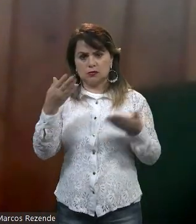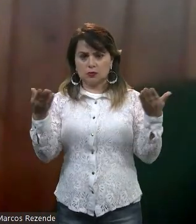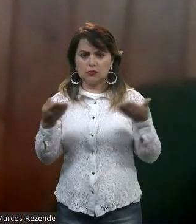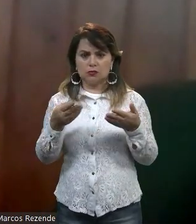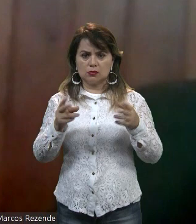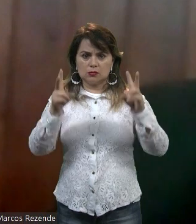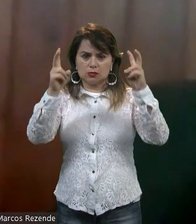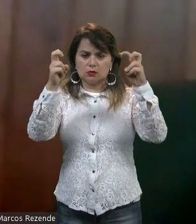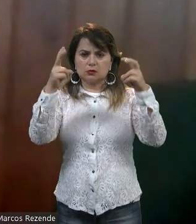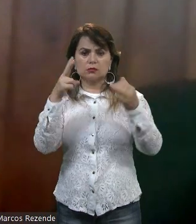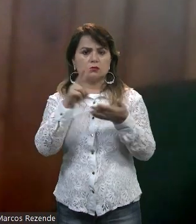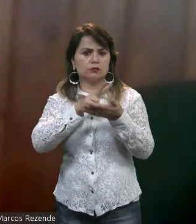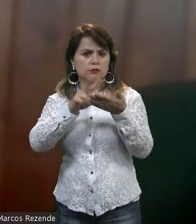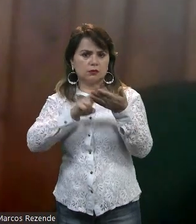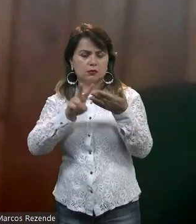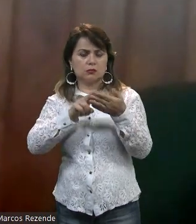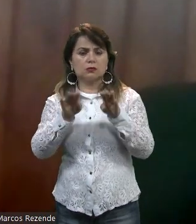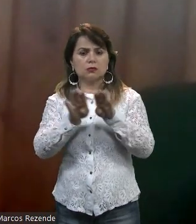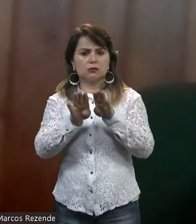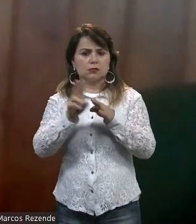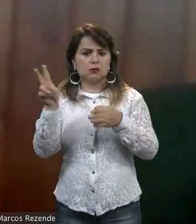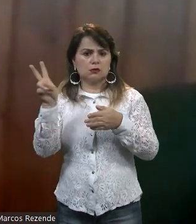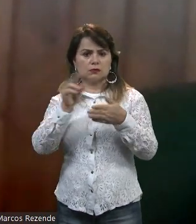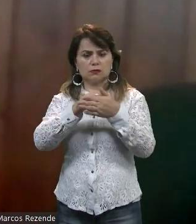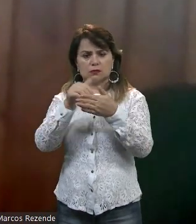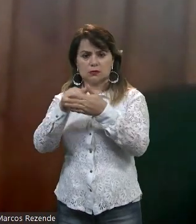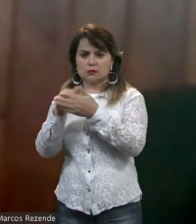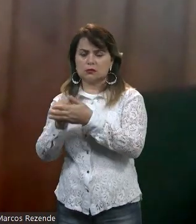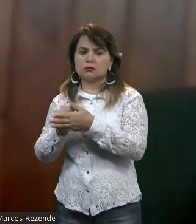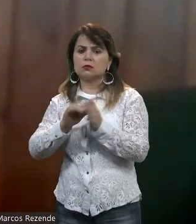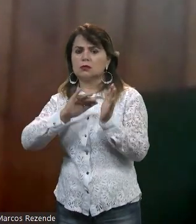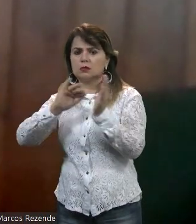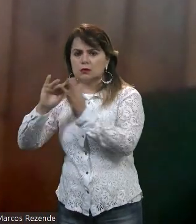matéria. Questão de ordem, vereador Luiz Eduardo Nardi.